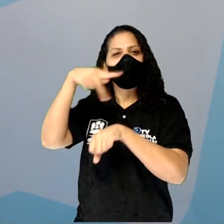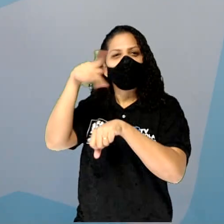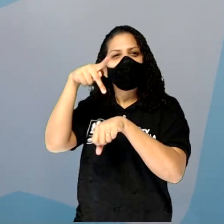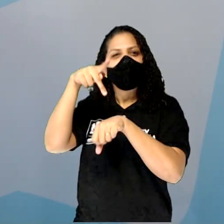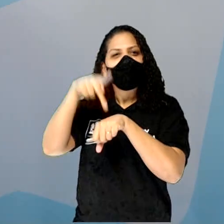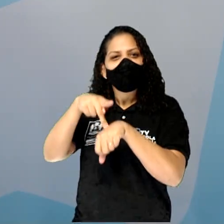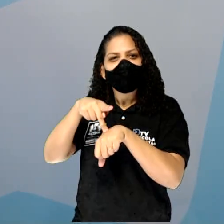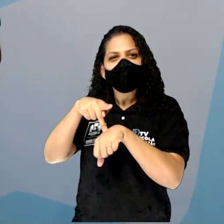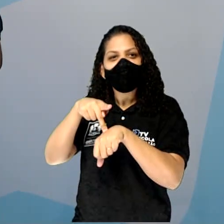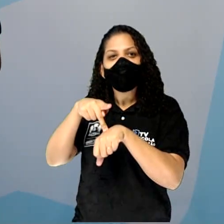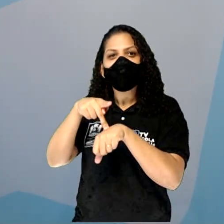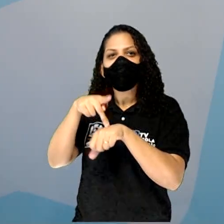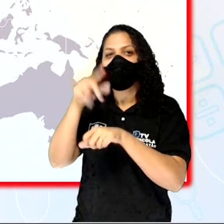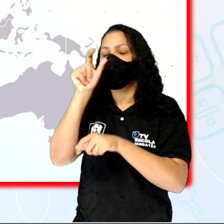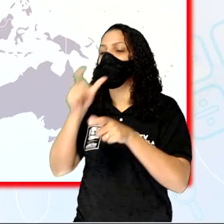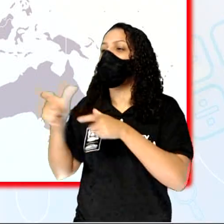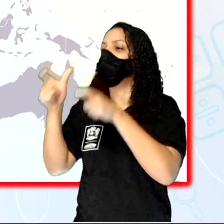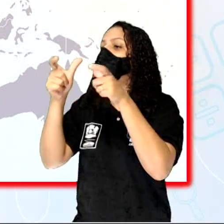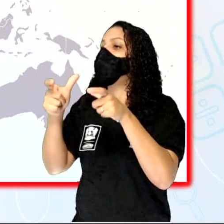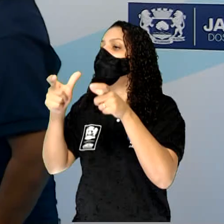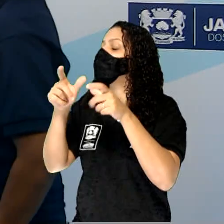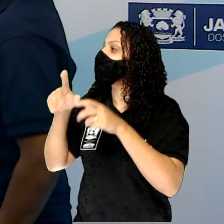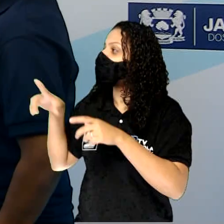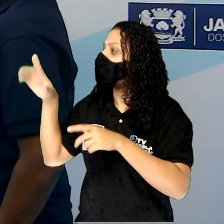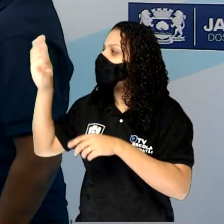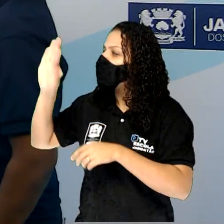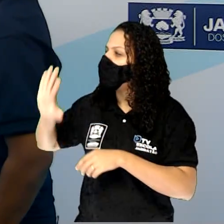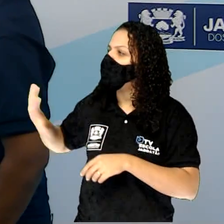ó. Vamos ver aqui no continente